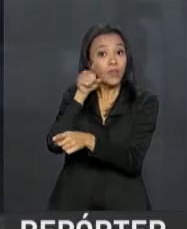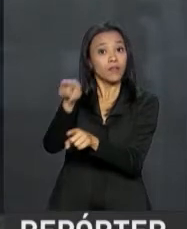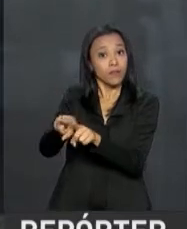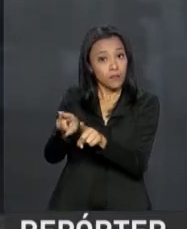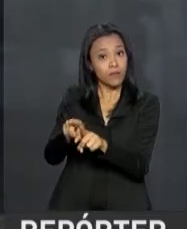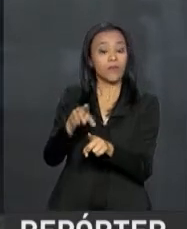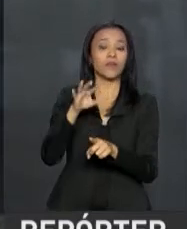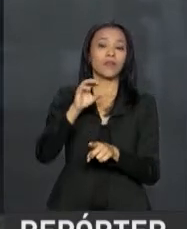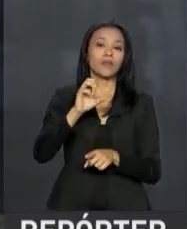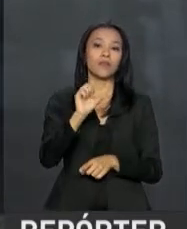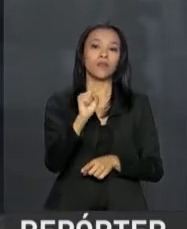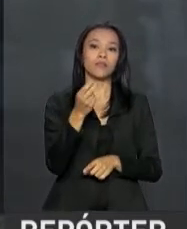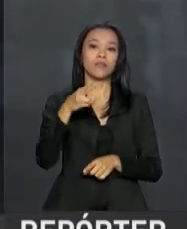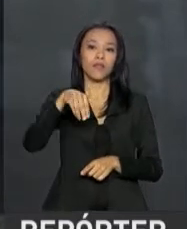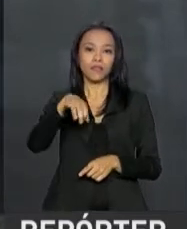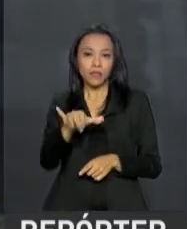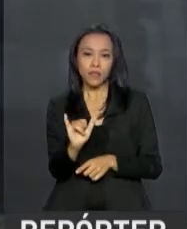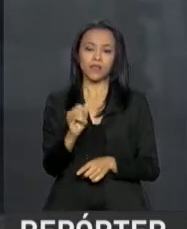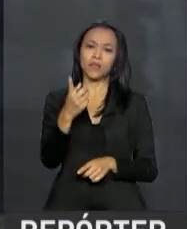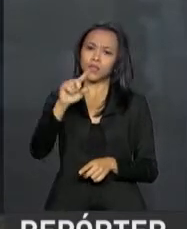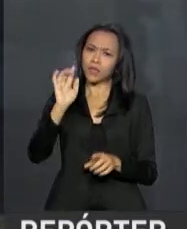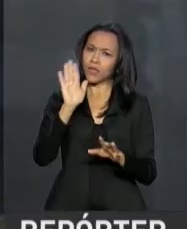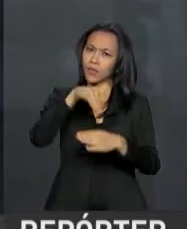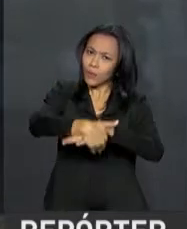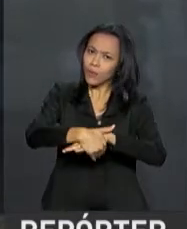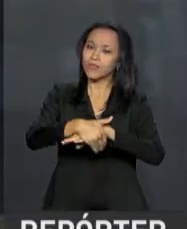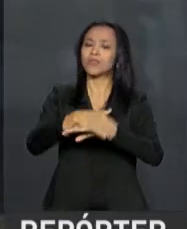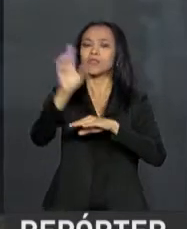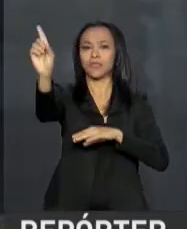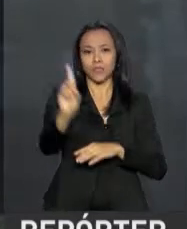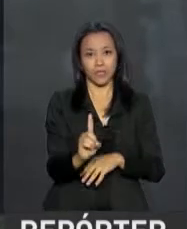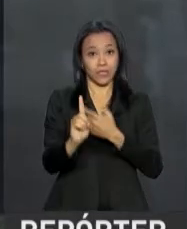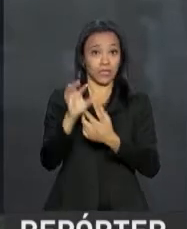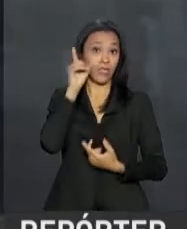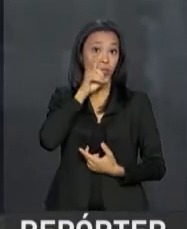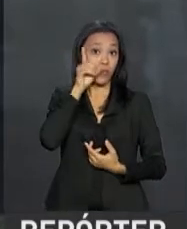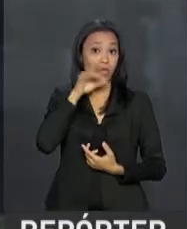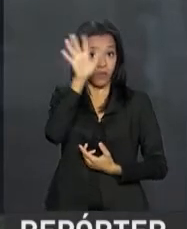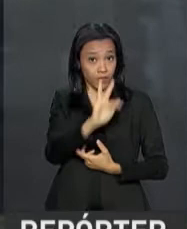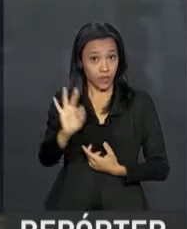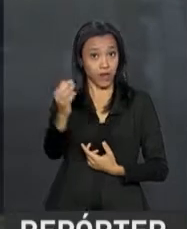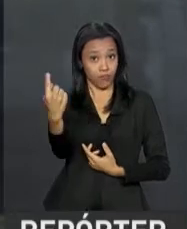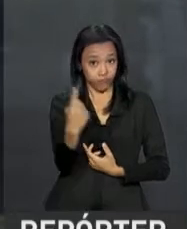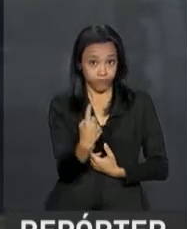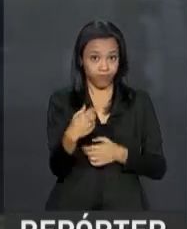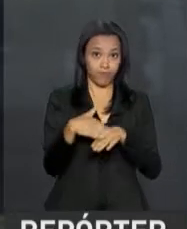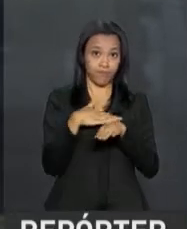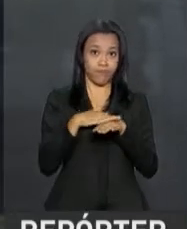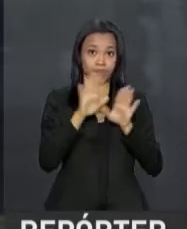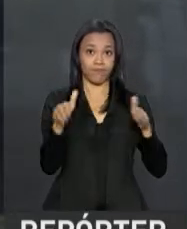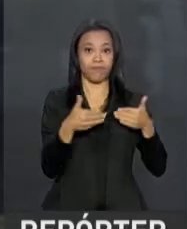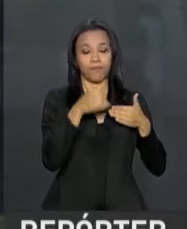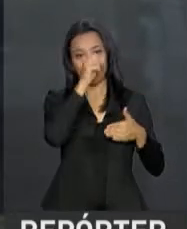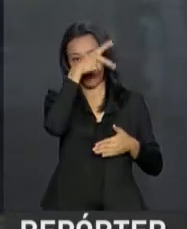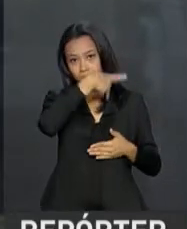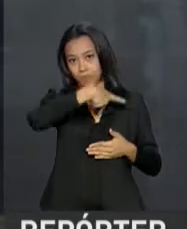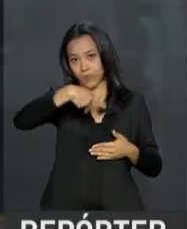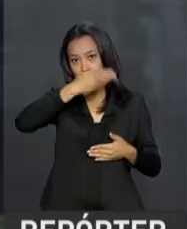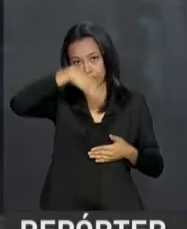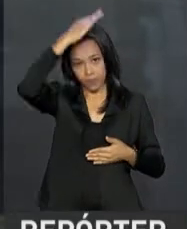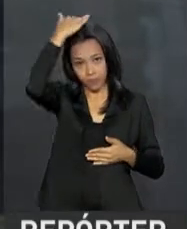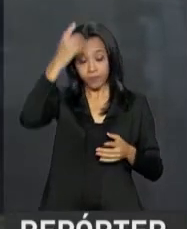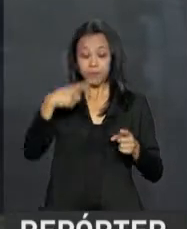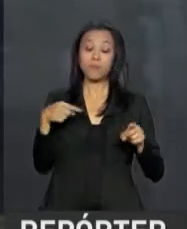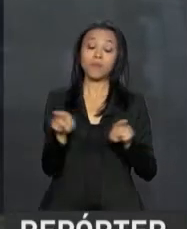seis e meia da noite o presidente se reúne com o deputado federal celso russomano e na noite desta terça feira o ministro da fazenda